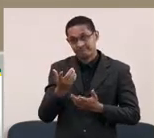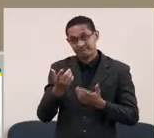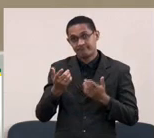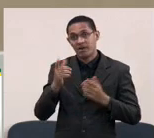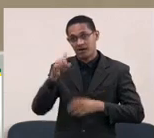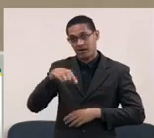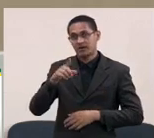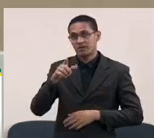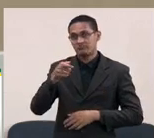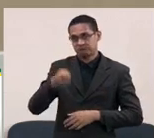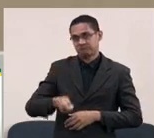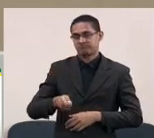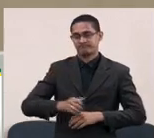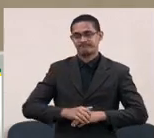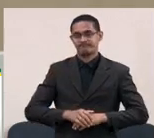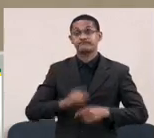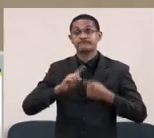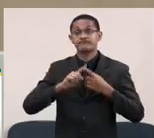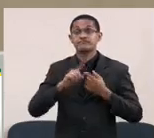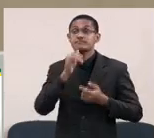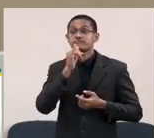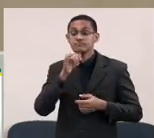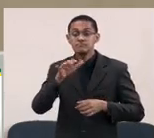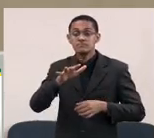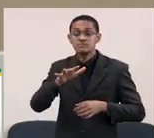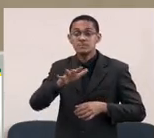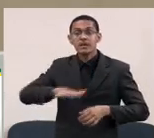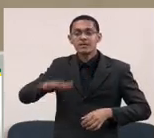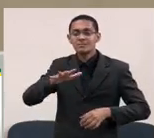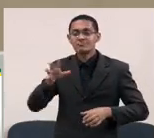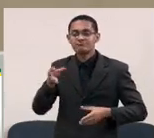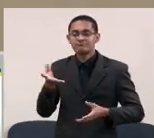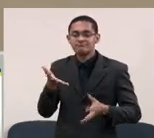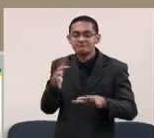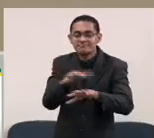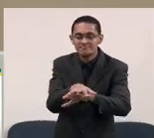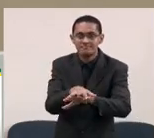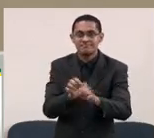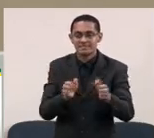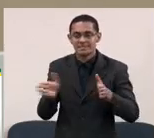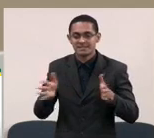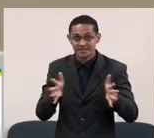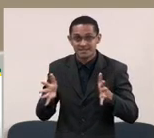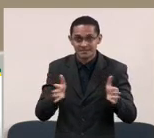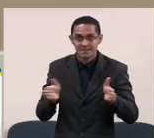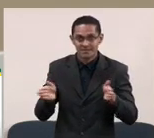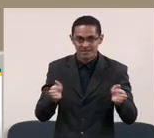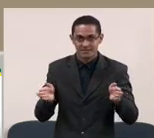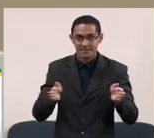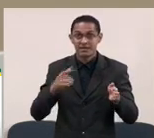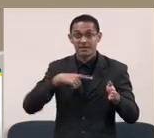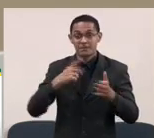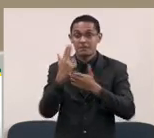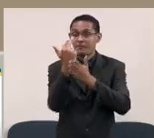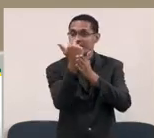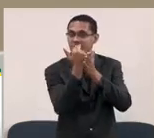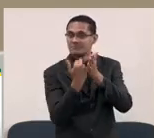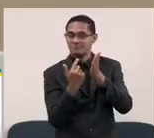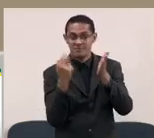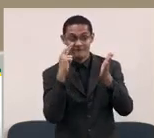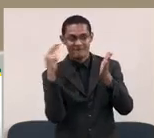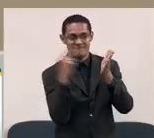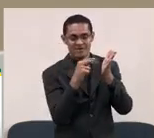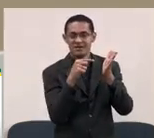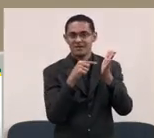que a acessibilidade dentro daquelas placas preferenciais tivesse o símbolo do autismo,